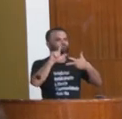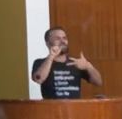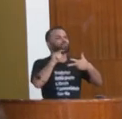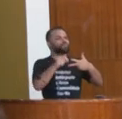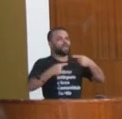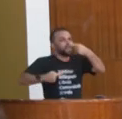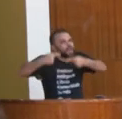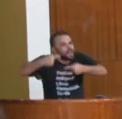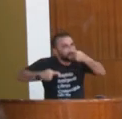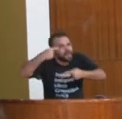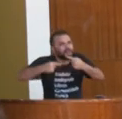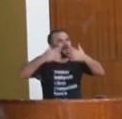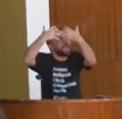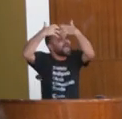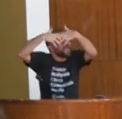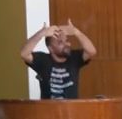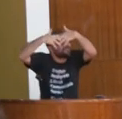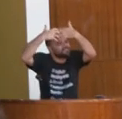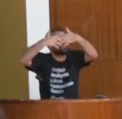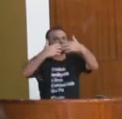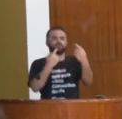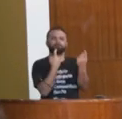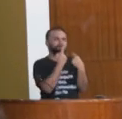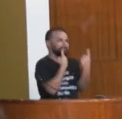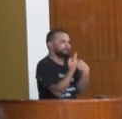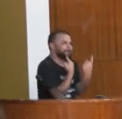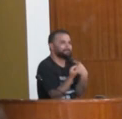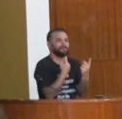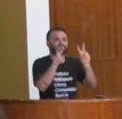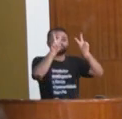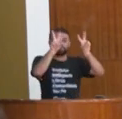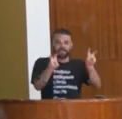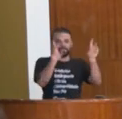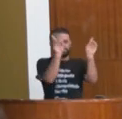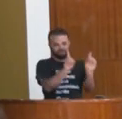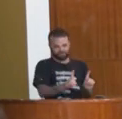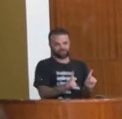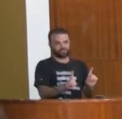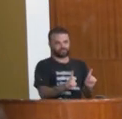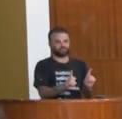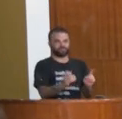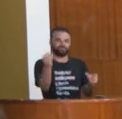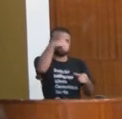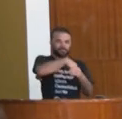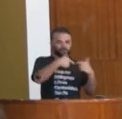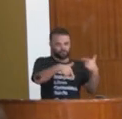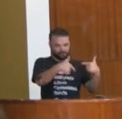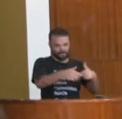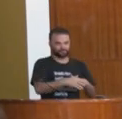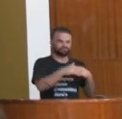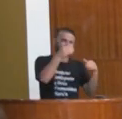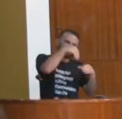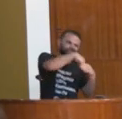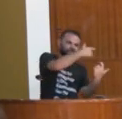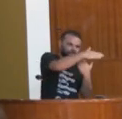promover reflexão sobre as questões relacionadas à pessoa com deficiência no mercado de trabalho,